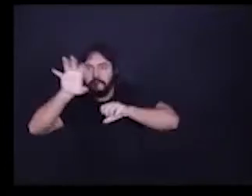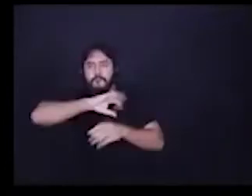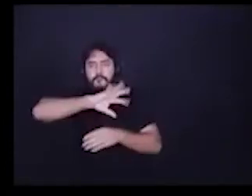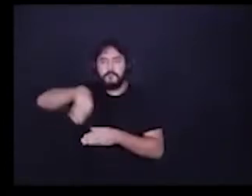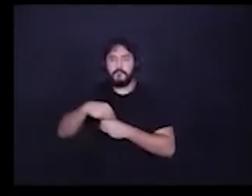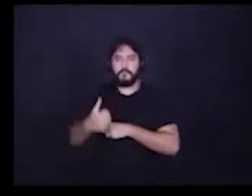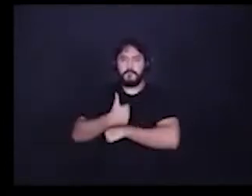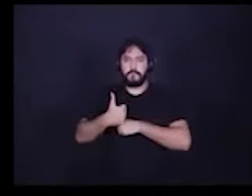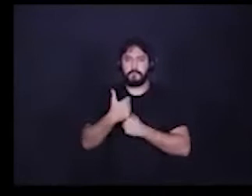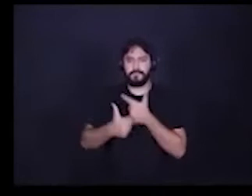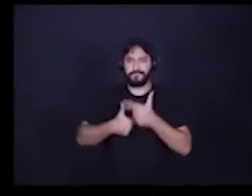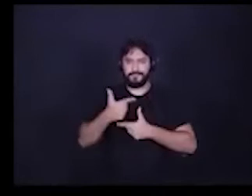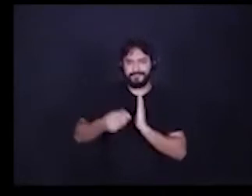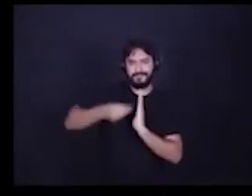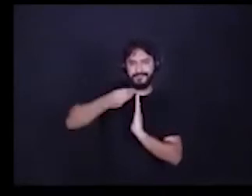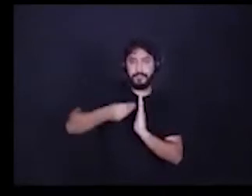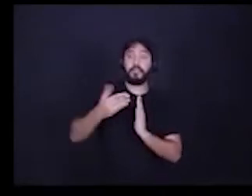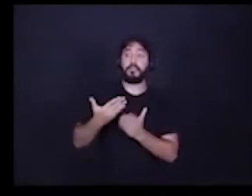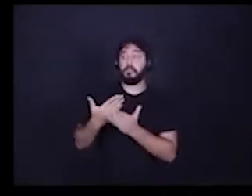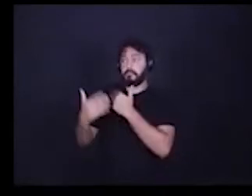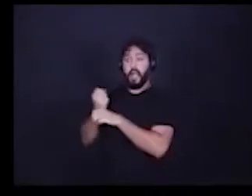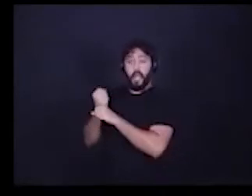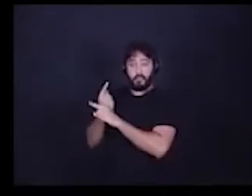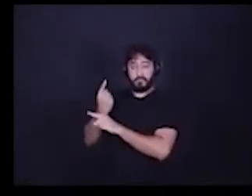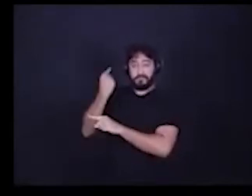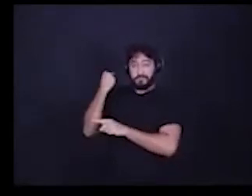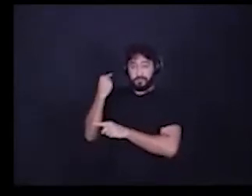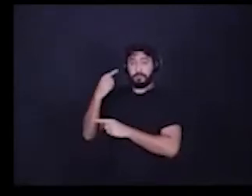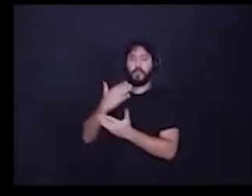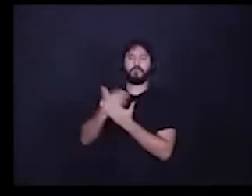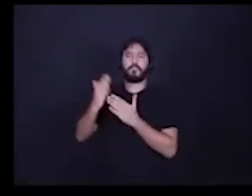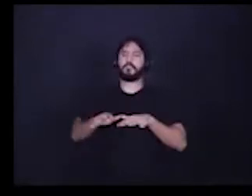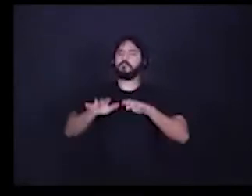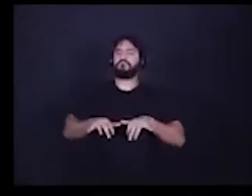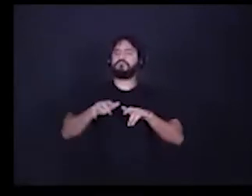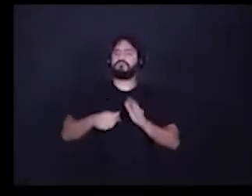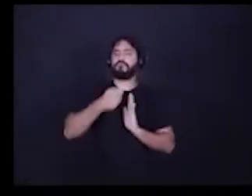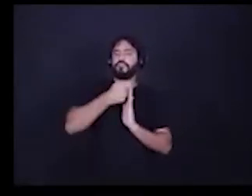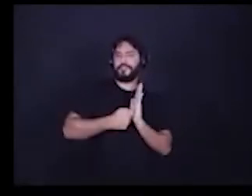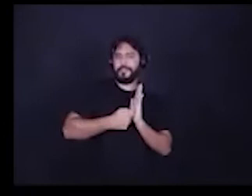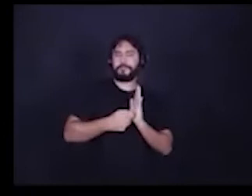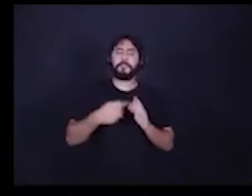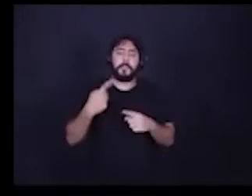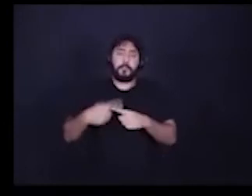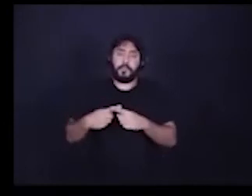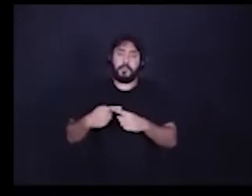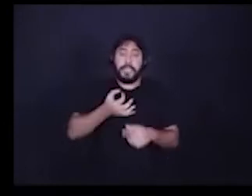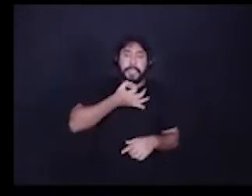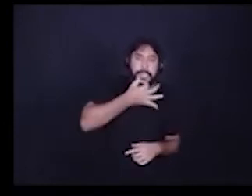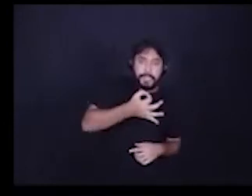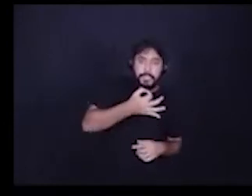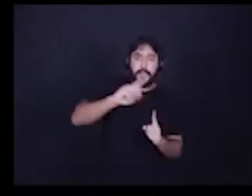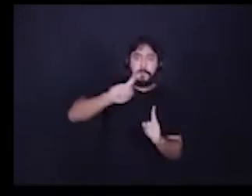anos atrás, passar a escrever, e então esse exercício da crítica e da escrita dentro de design, dentro